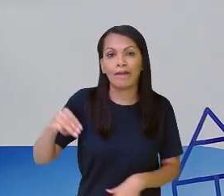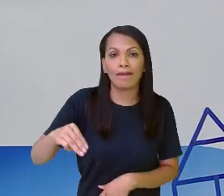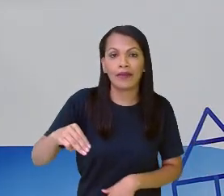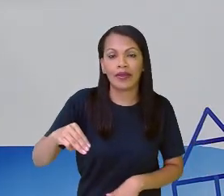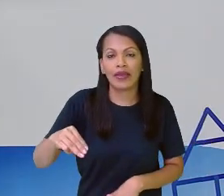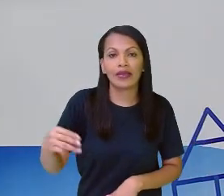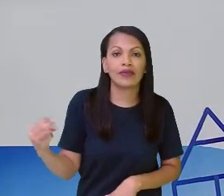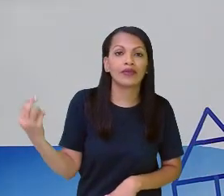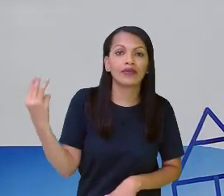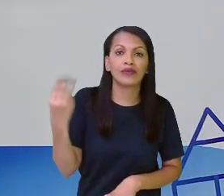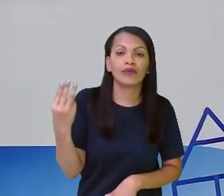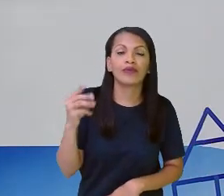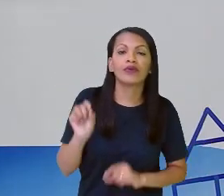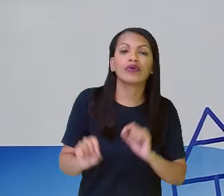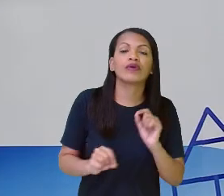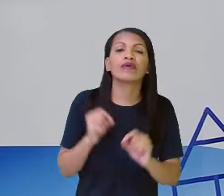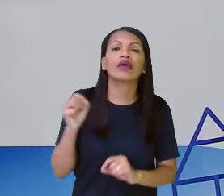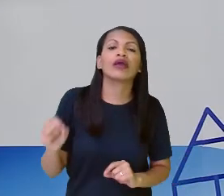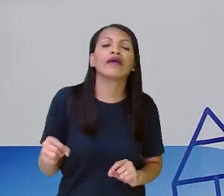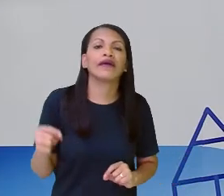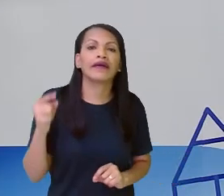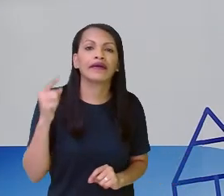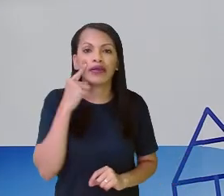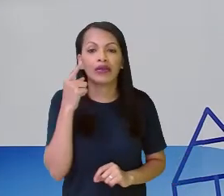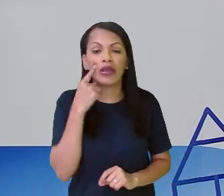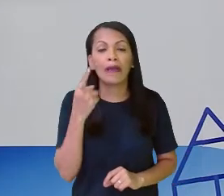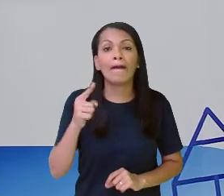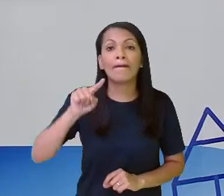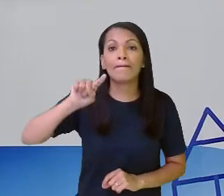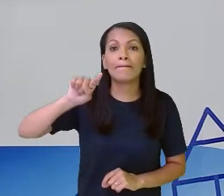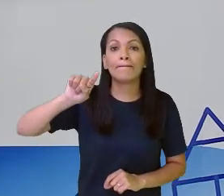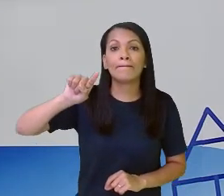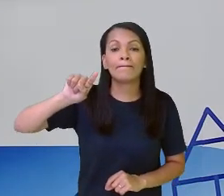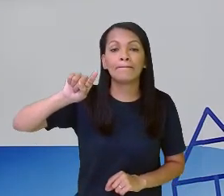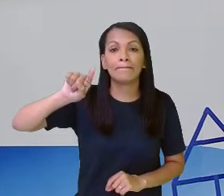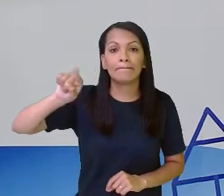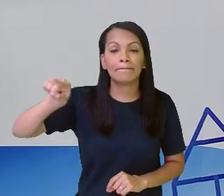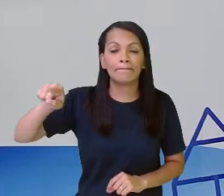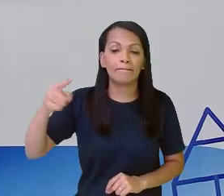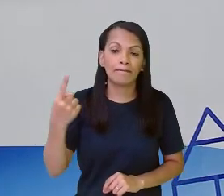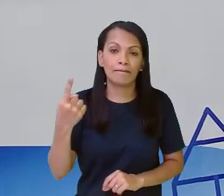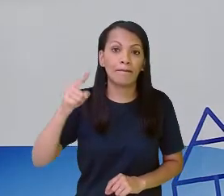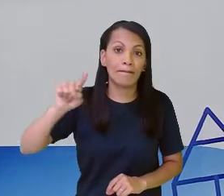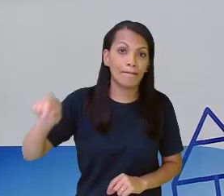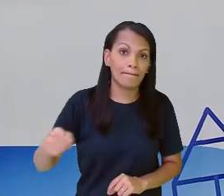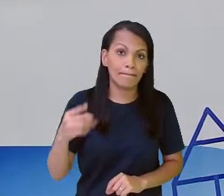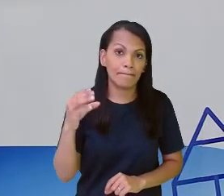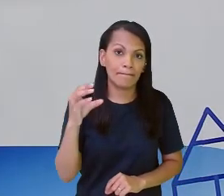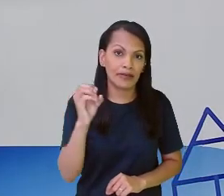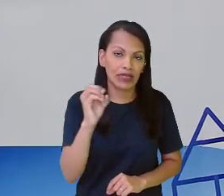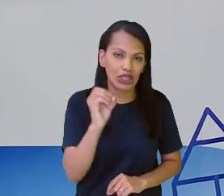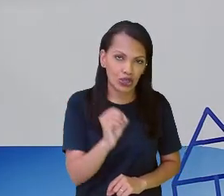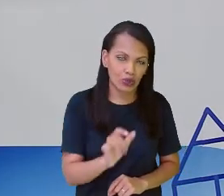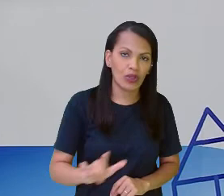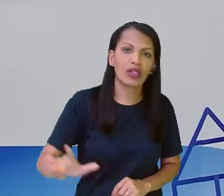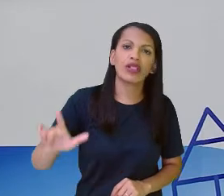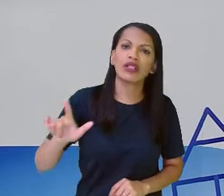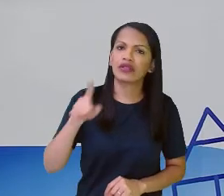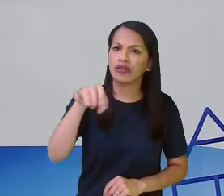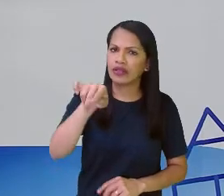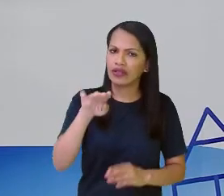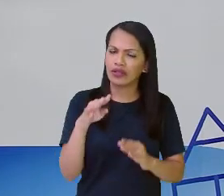onde? Cada metro cúbico equivale a 1000 litros. Ou seja, se na sua casa tem um consumo